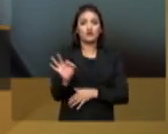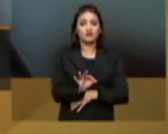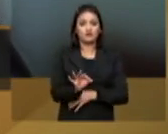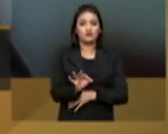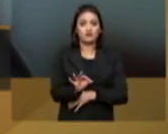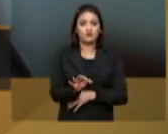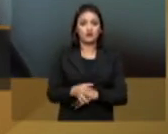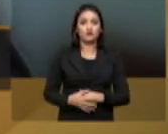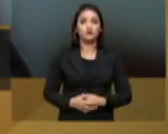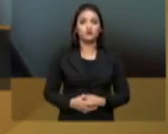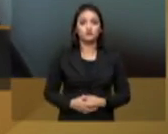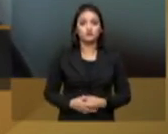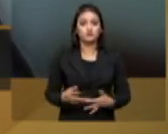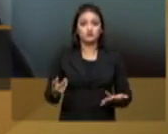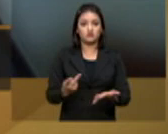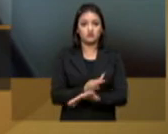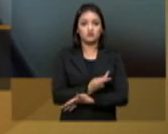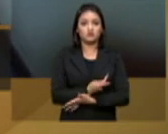E